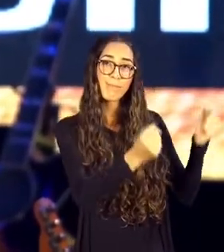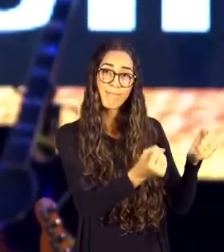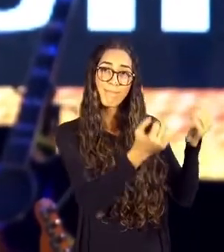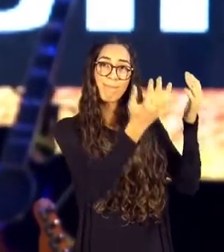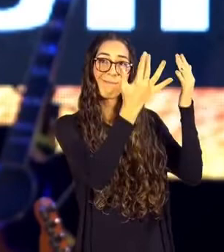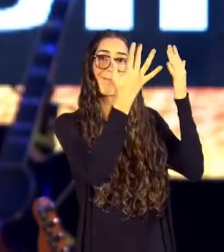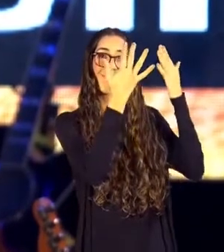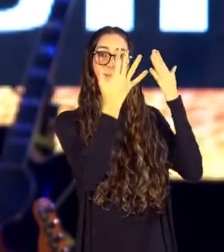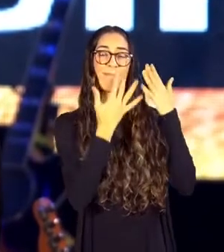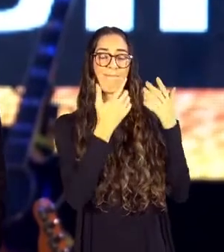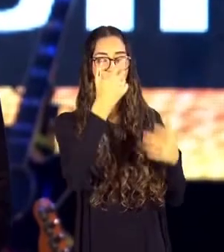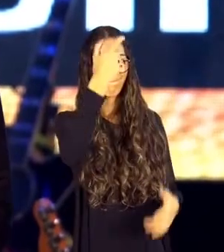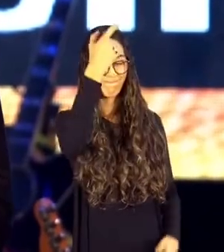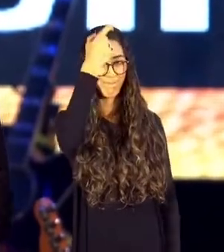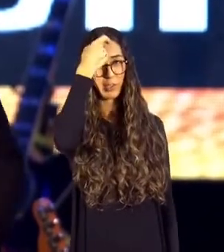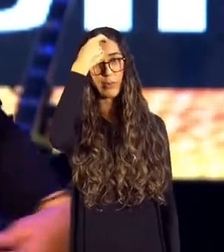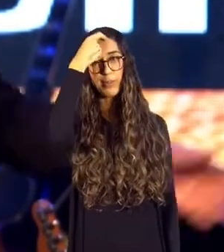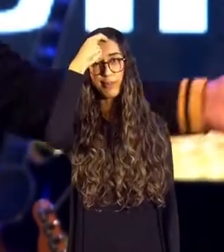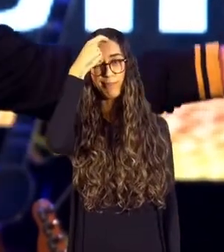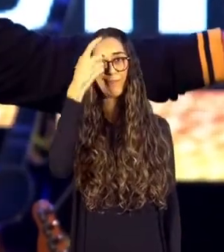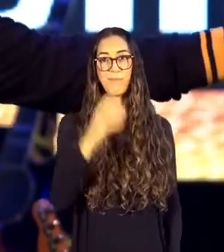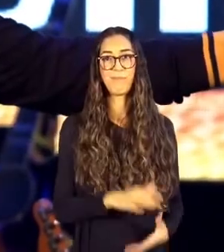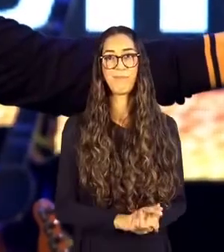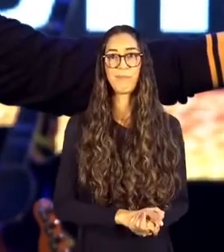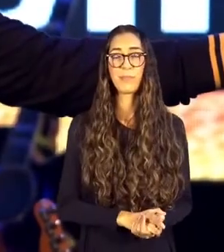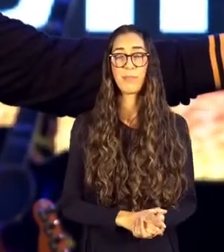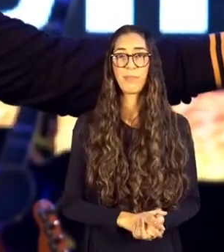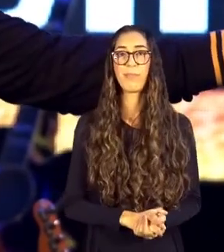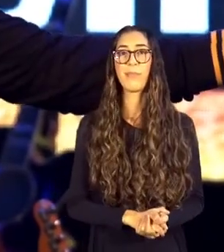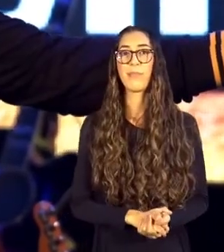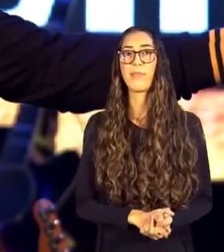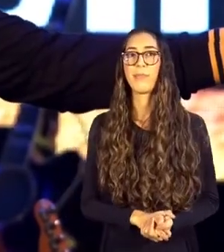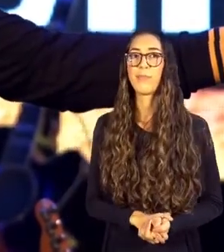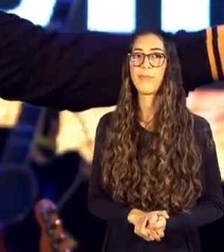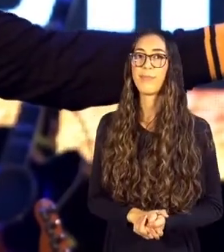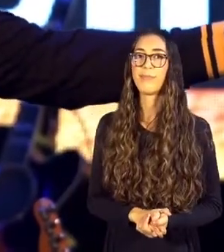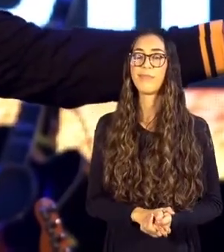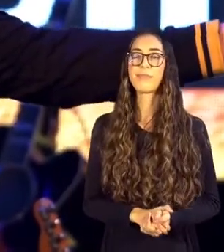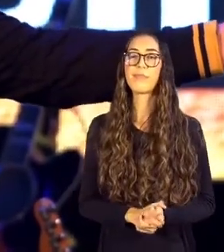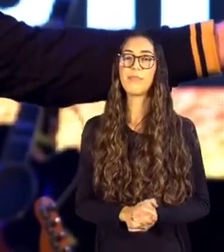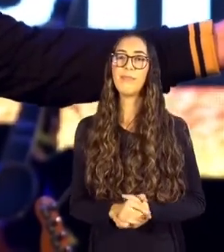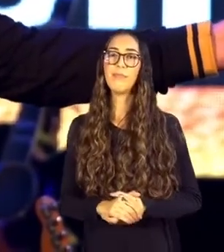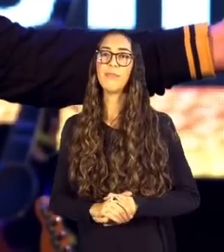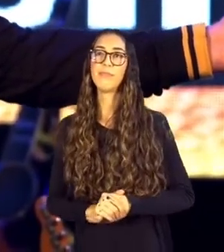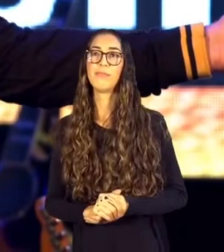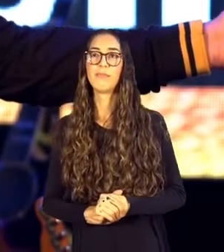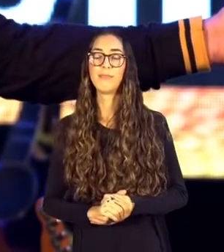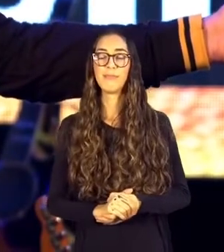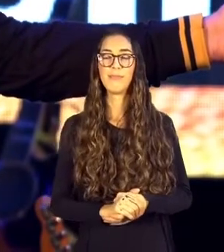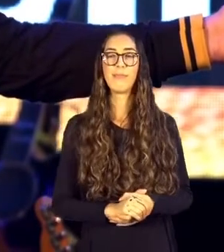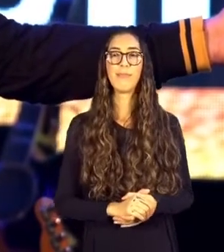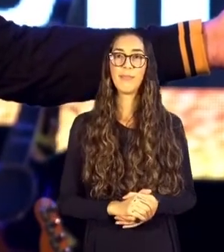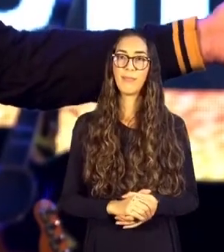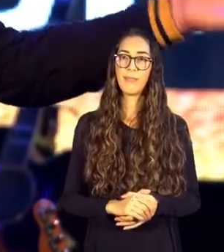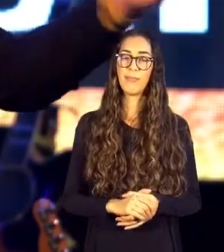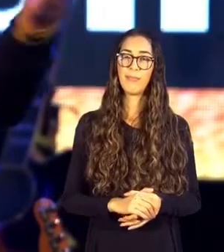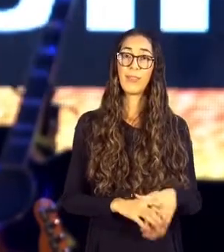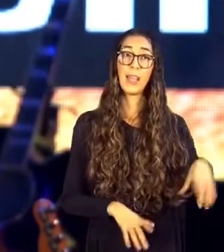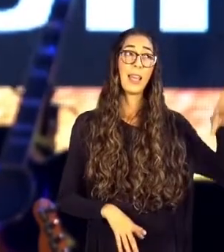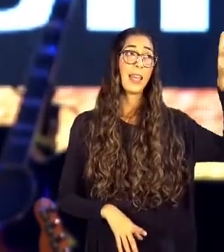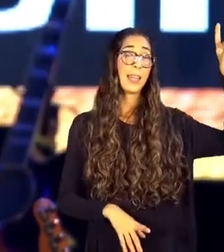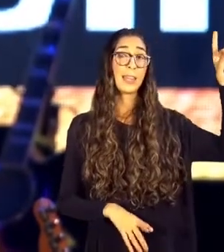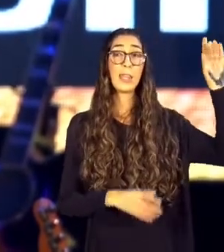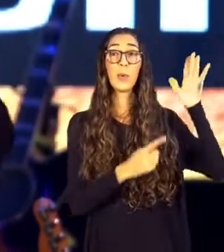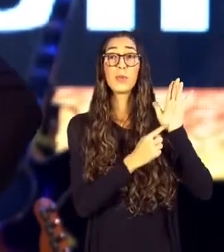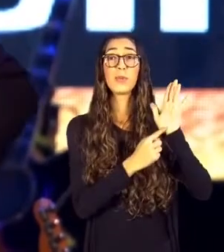isso é impossível, não tem como. Deus está mostrando para nós aqui só com as profecias, só com 16 profecias. Deus está mostrando para você com